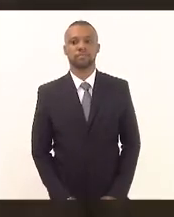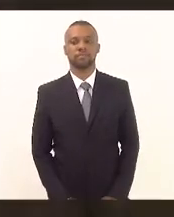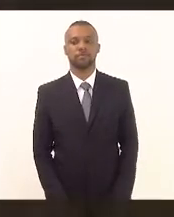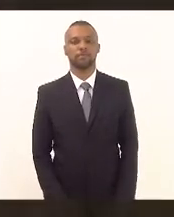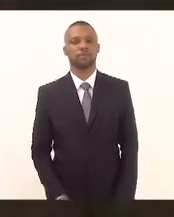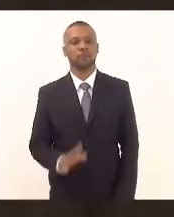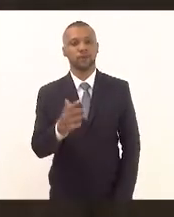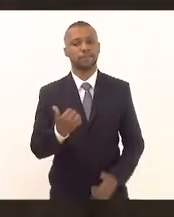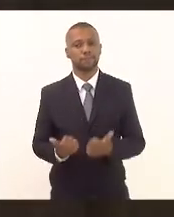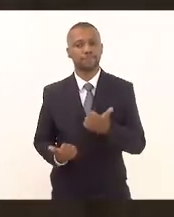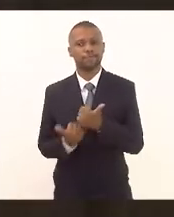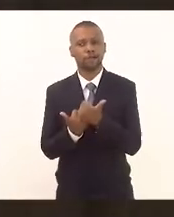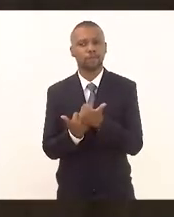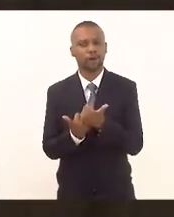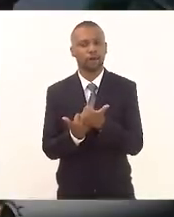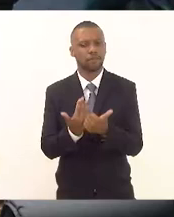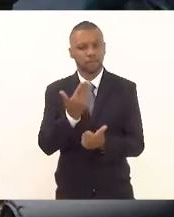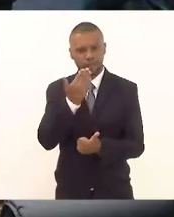Favorável, presidente.